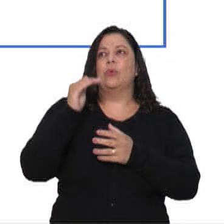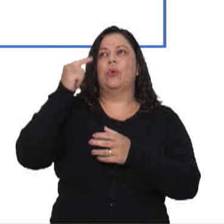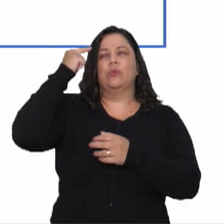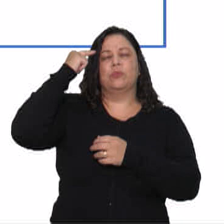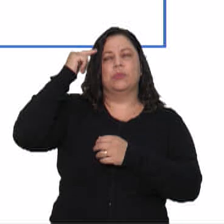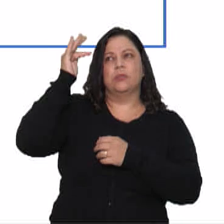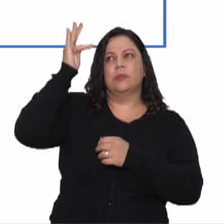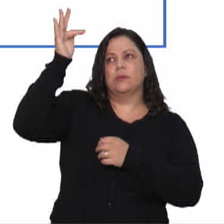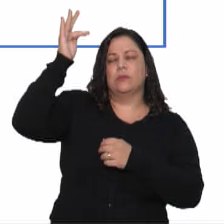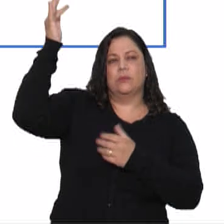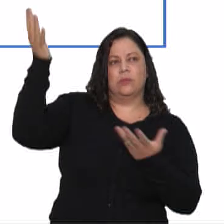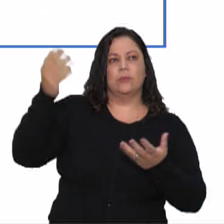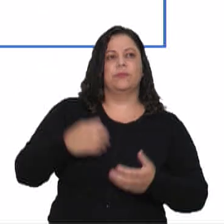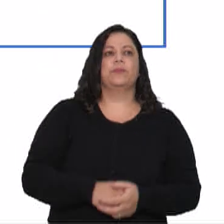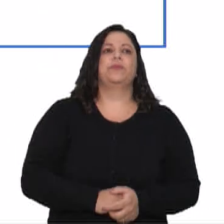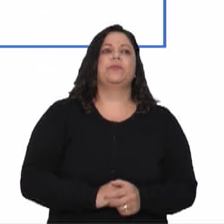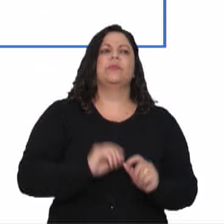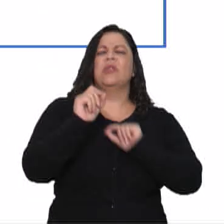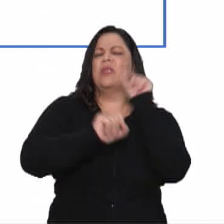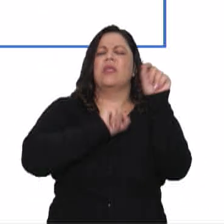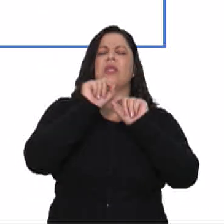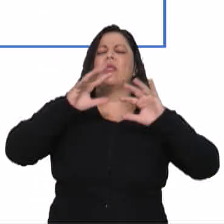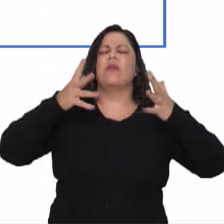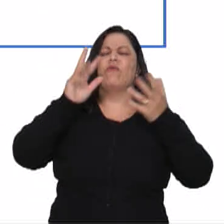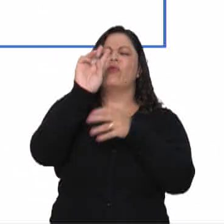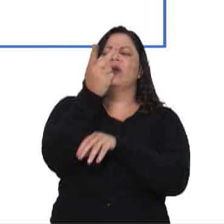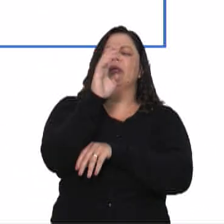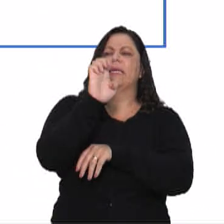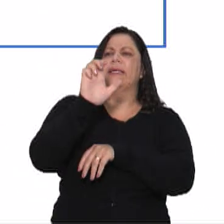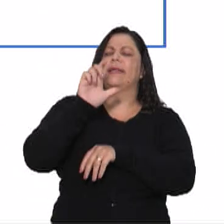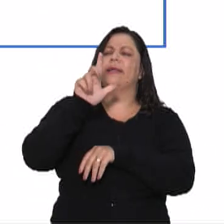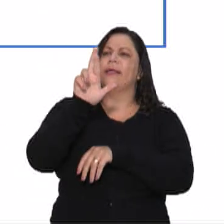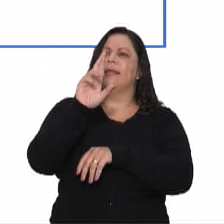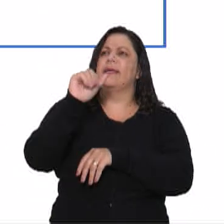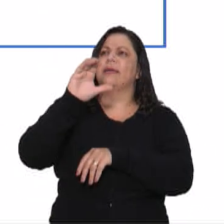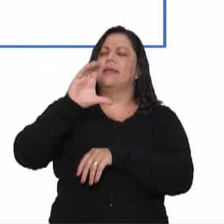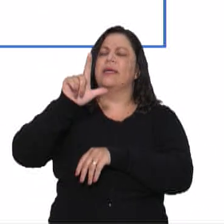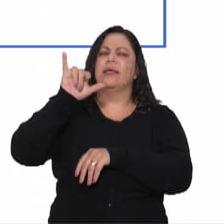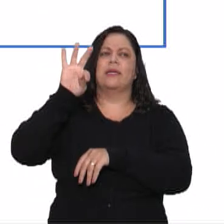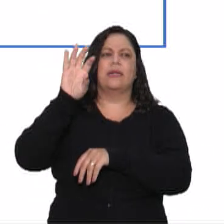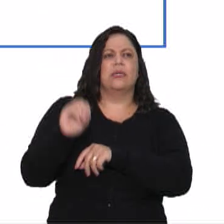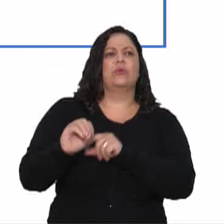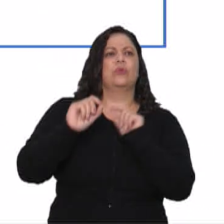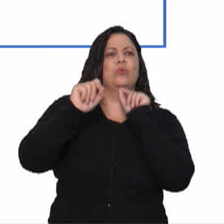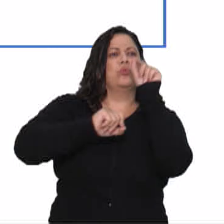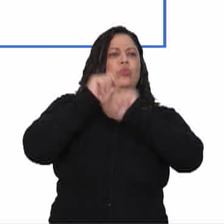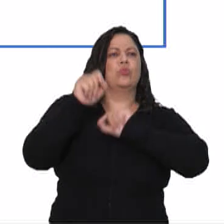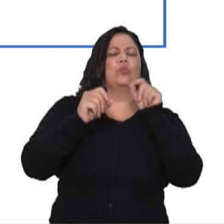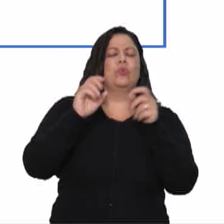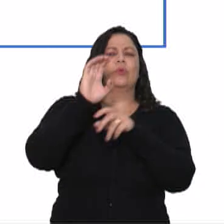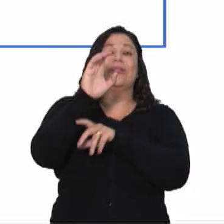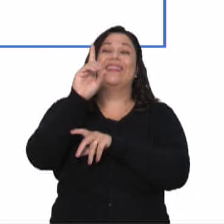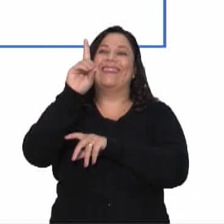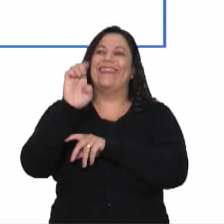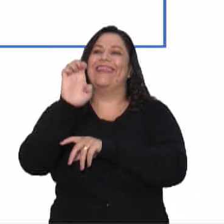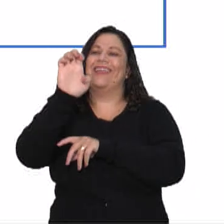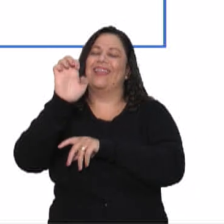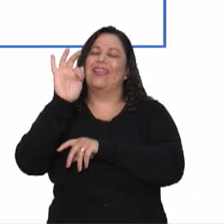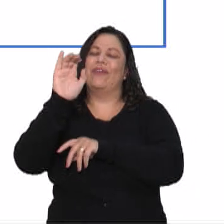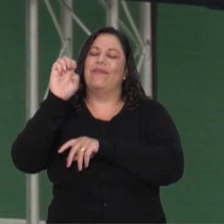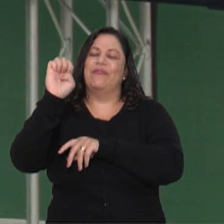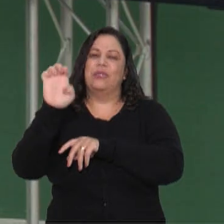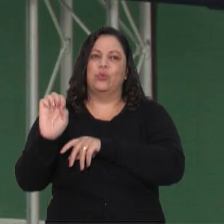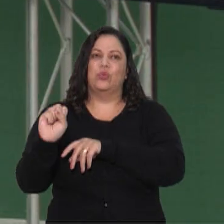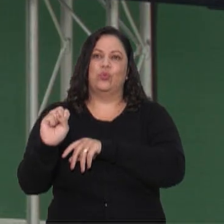Heráclito nasceu em cerca de 540 a.C. em Éfeso, cidade da Jônia, de família com prerrogativas reais.